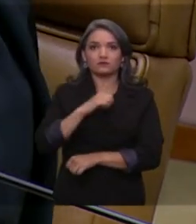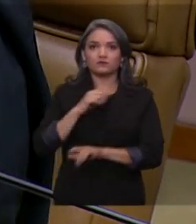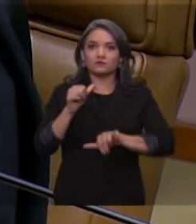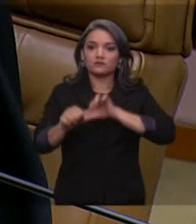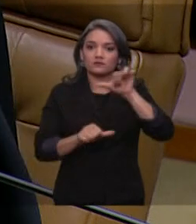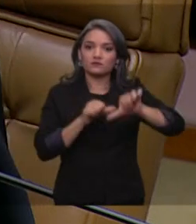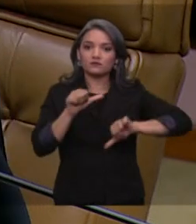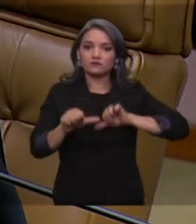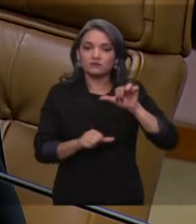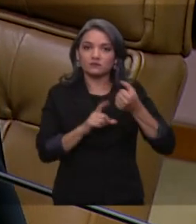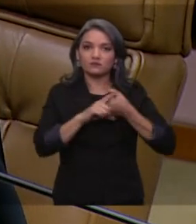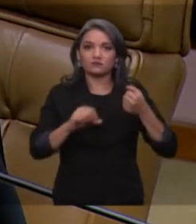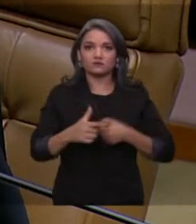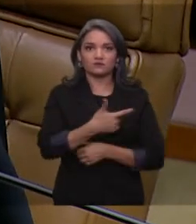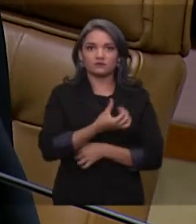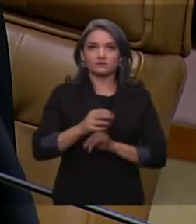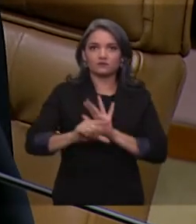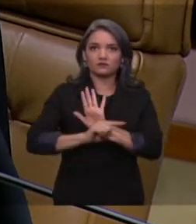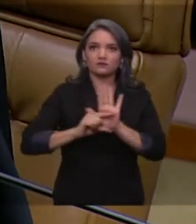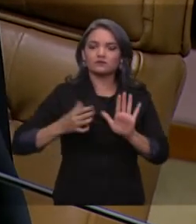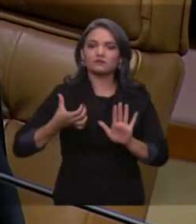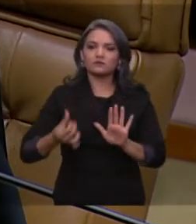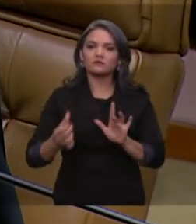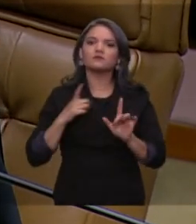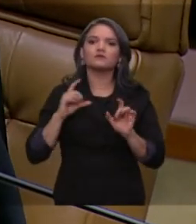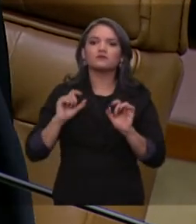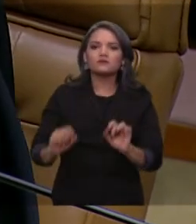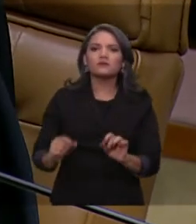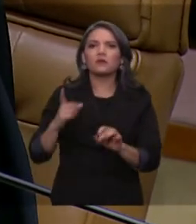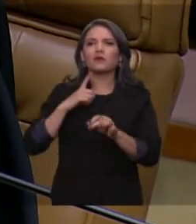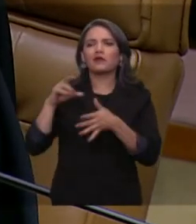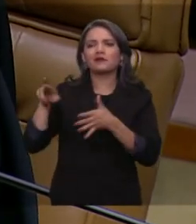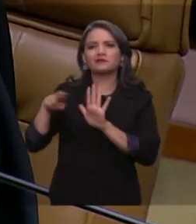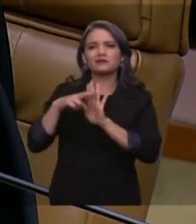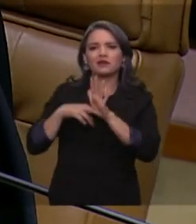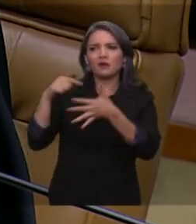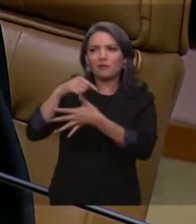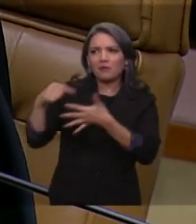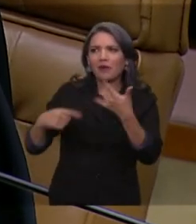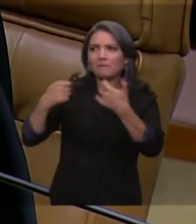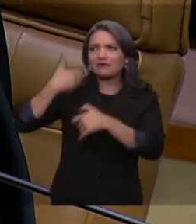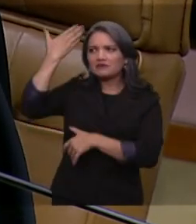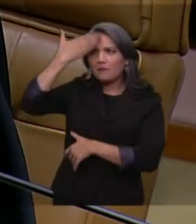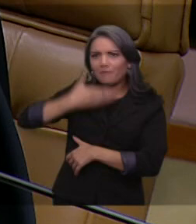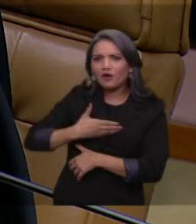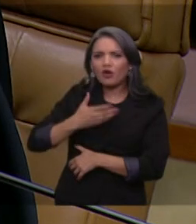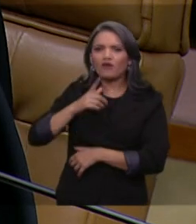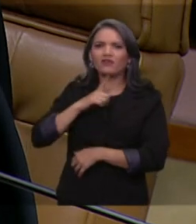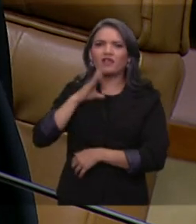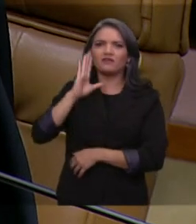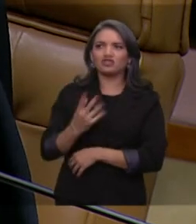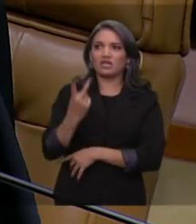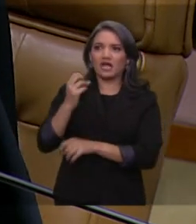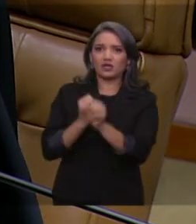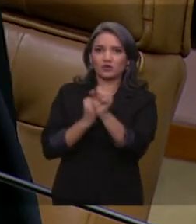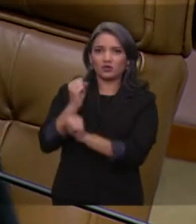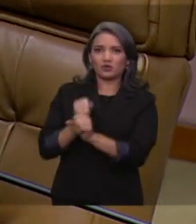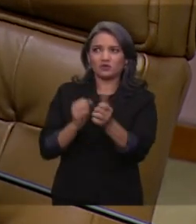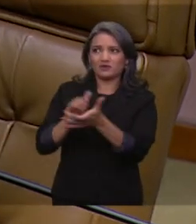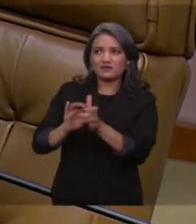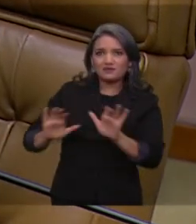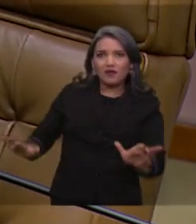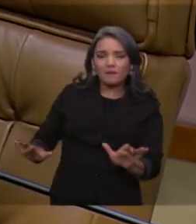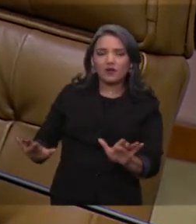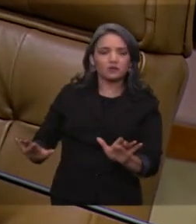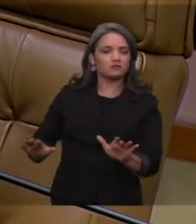para suprimir os requisitos de comprovada separação de fato por mais de 2 anos, requerendo